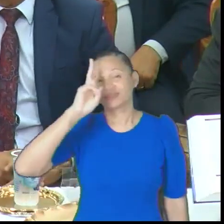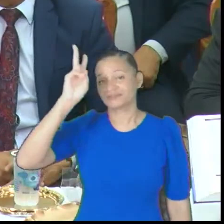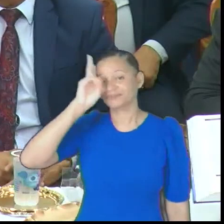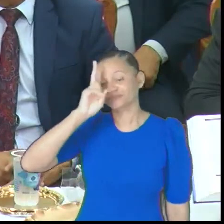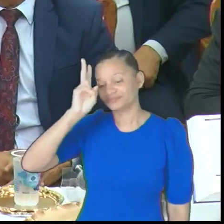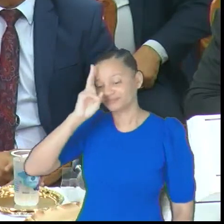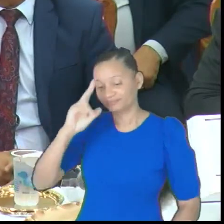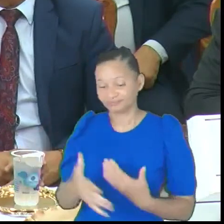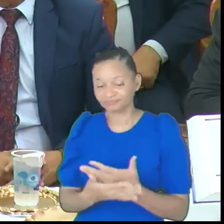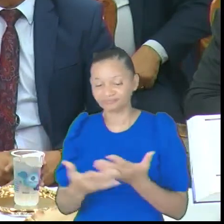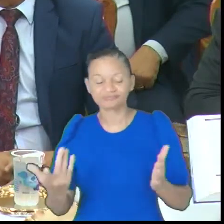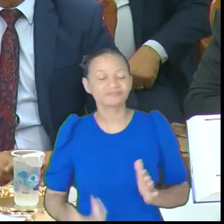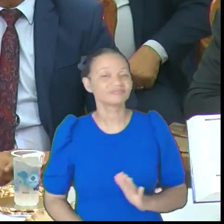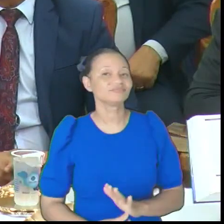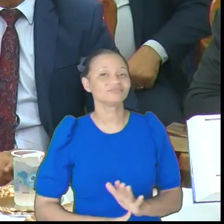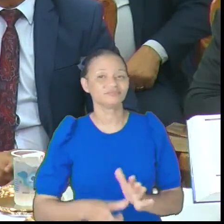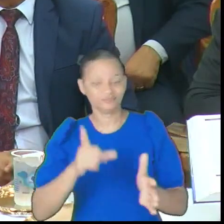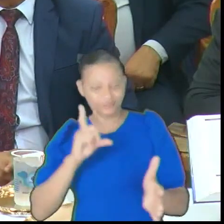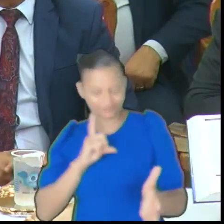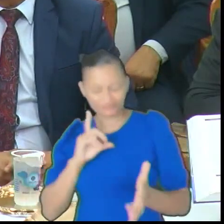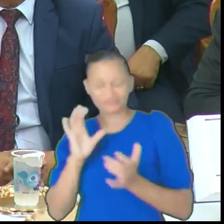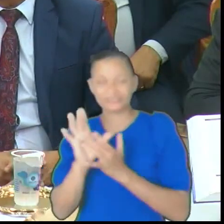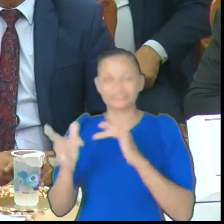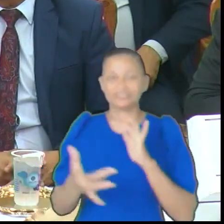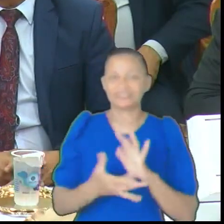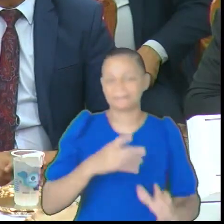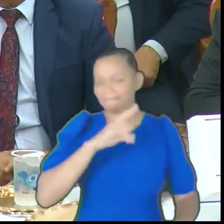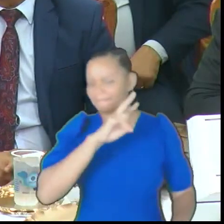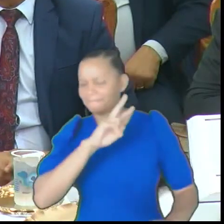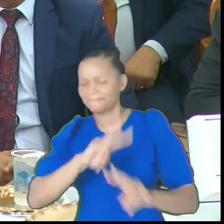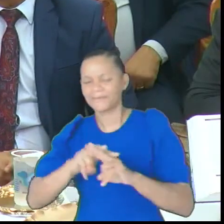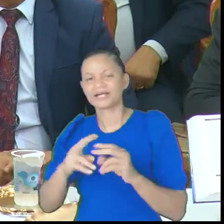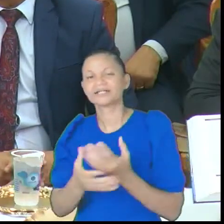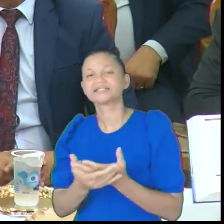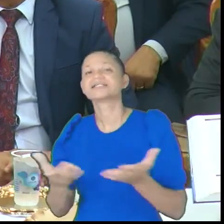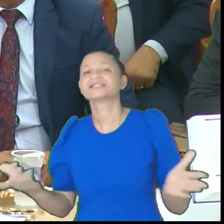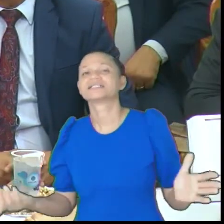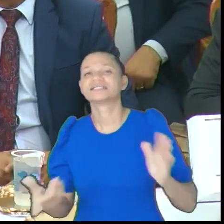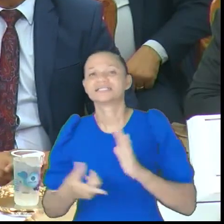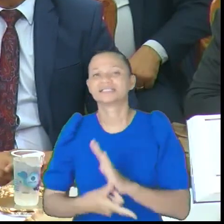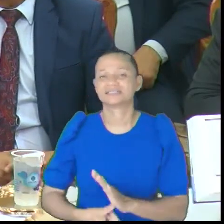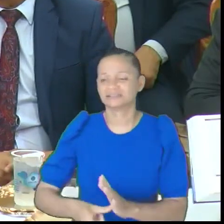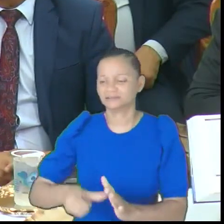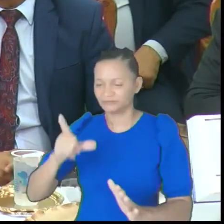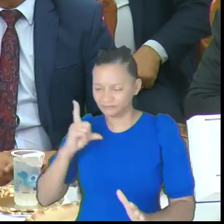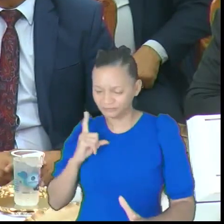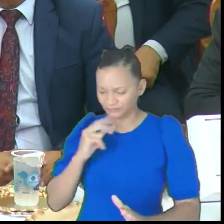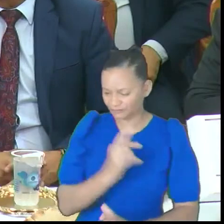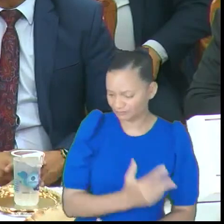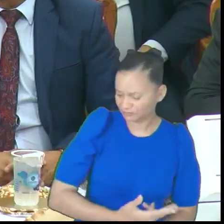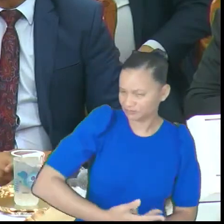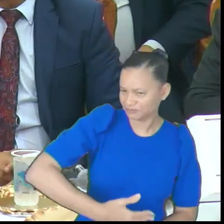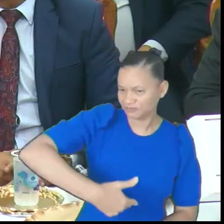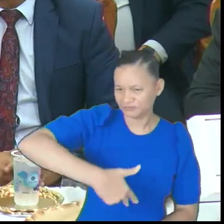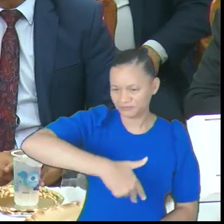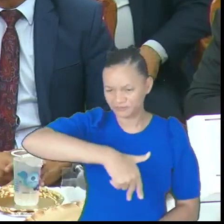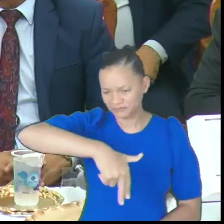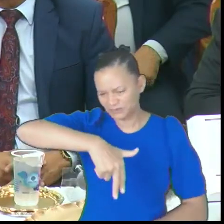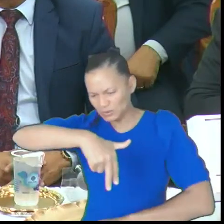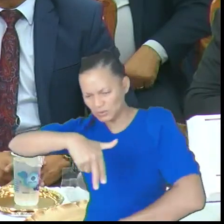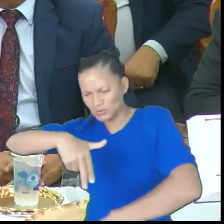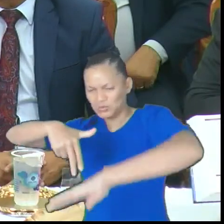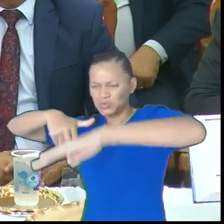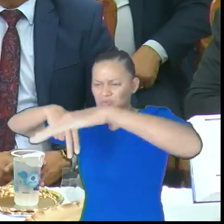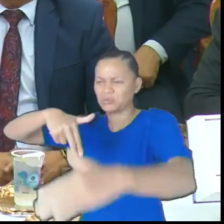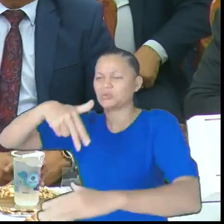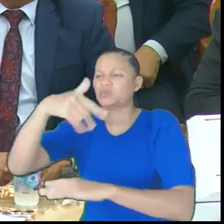que antes dele ser preso, é lembrar que antes dele subir ao Monte das Oliveiras